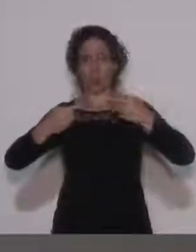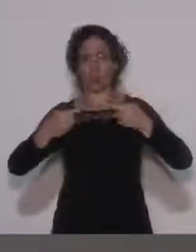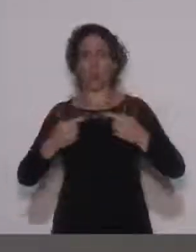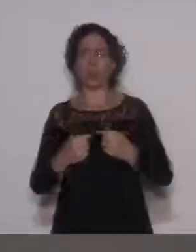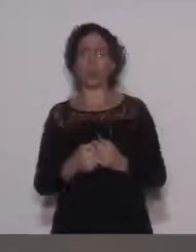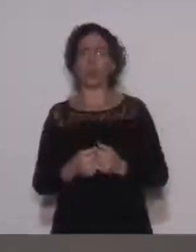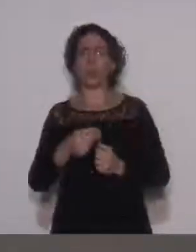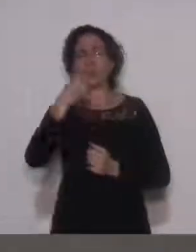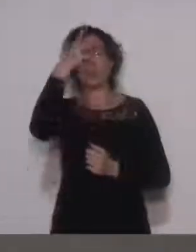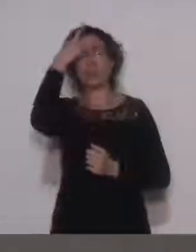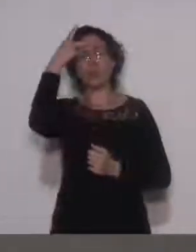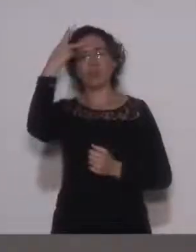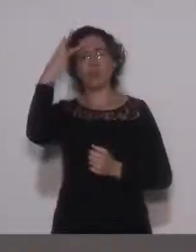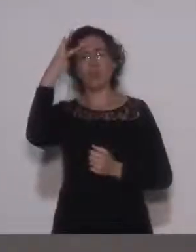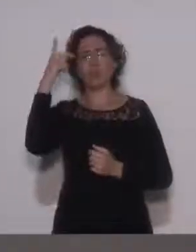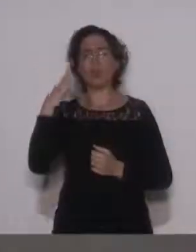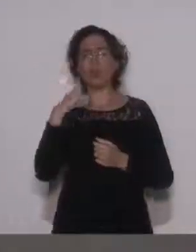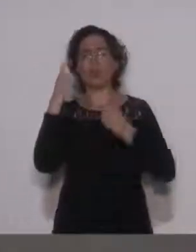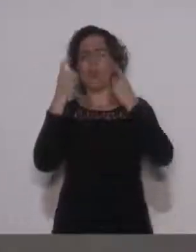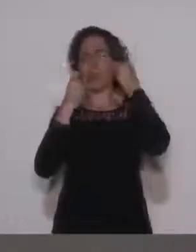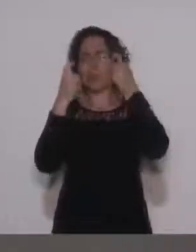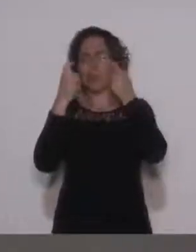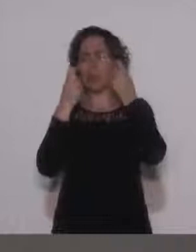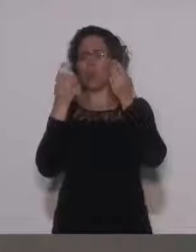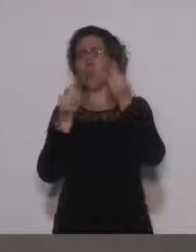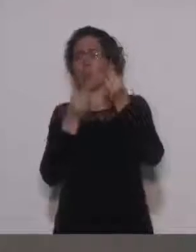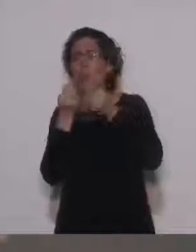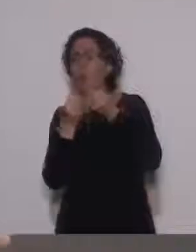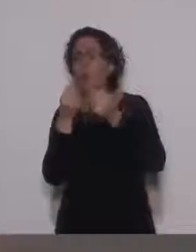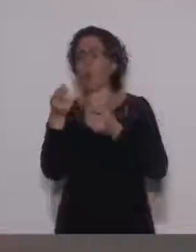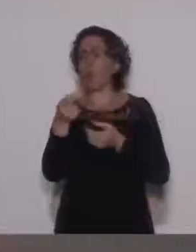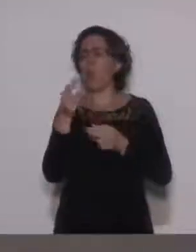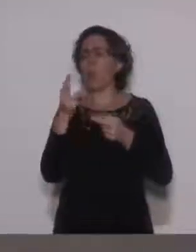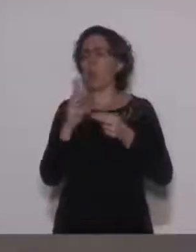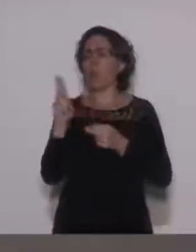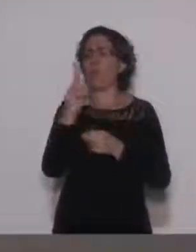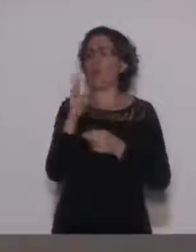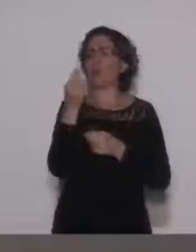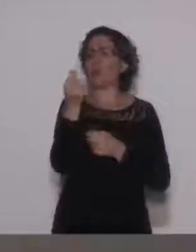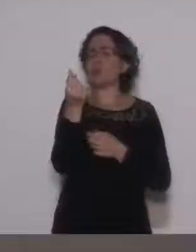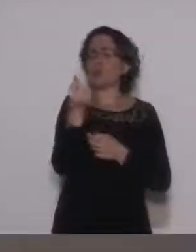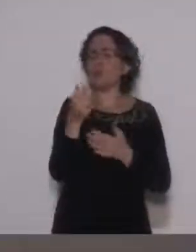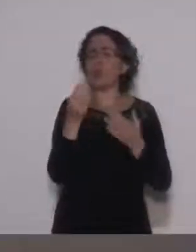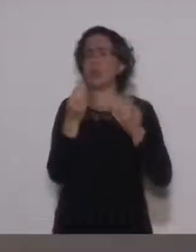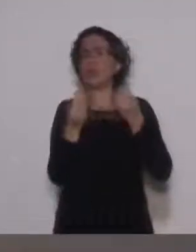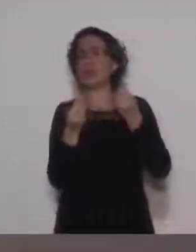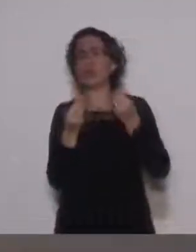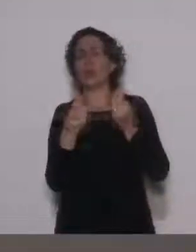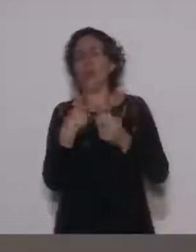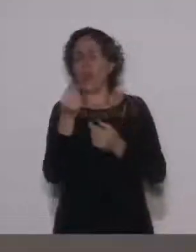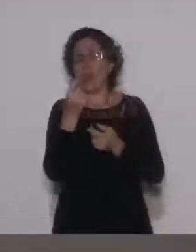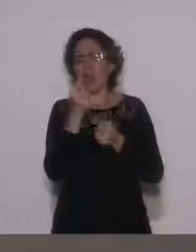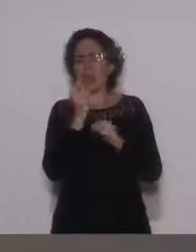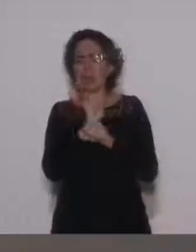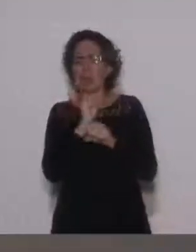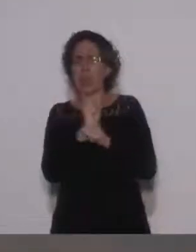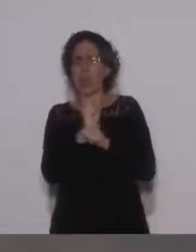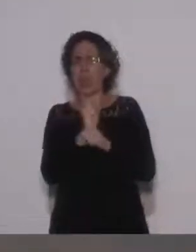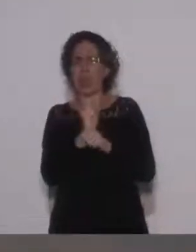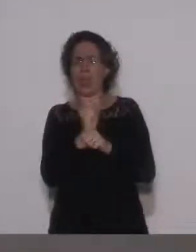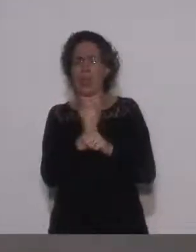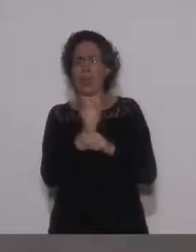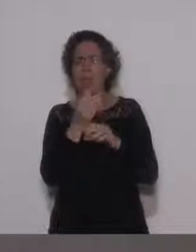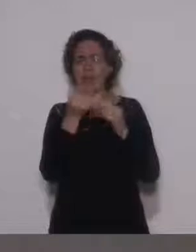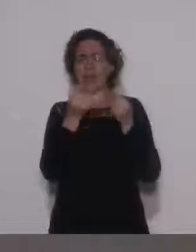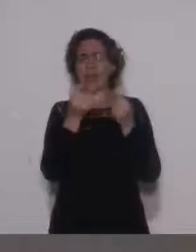quando as pessoas se preocupam em usar o dinheiro para infraestrutura, por exemplo, não é? Fica aquela situação, não vou gastar dinheiro embaixo da